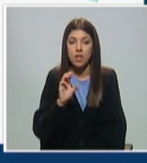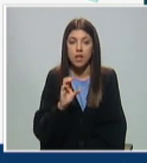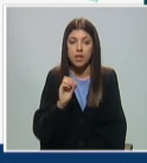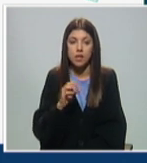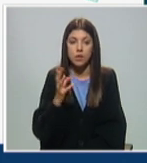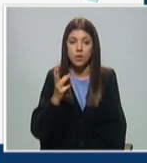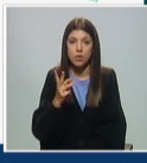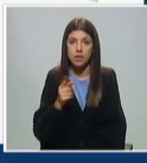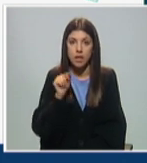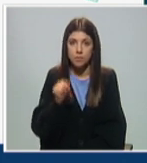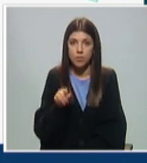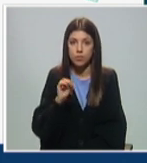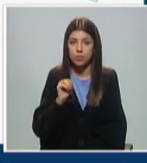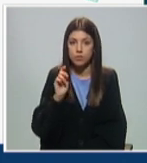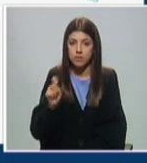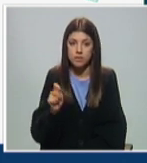contar.se.